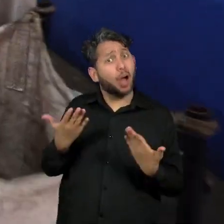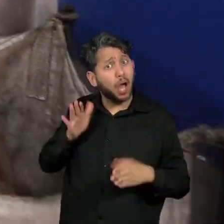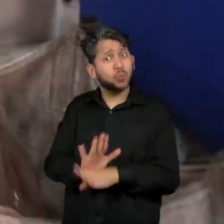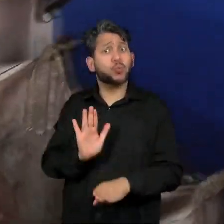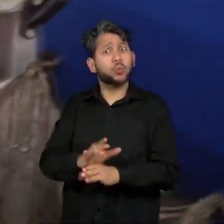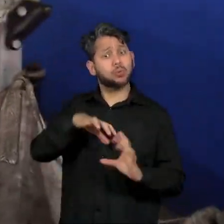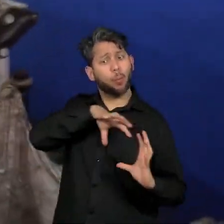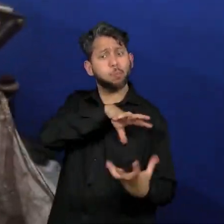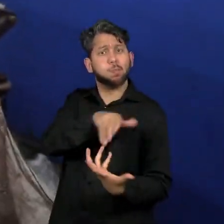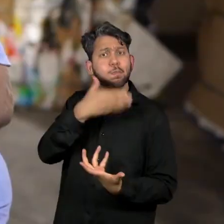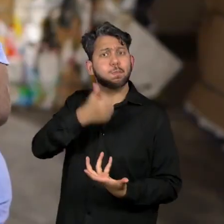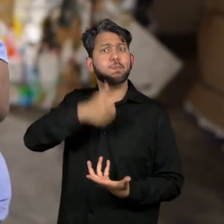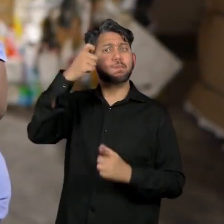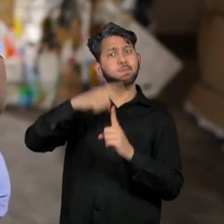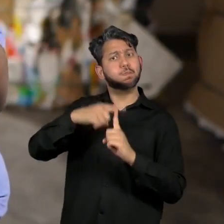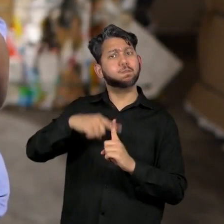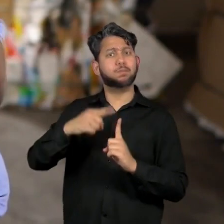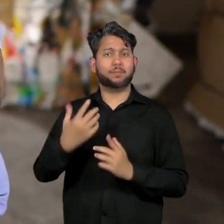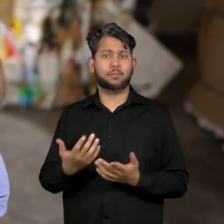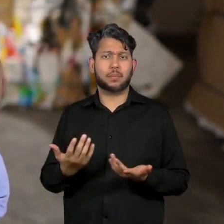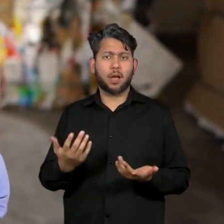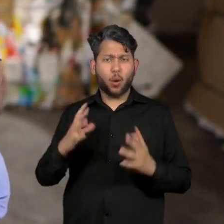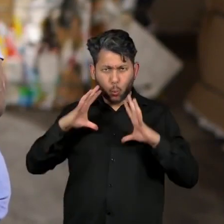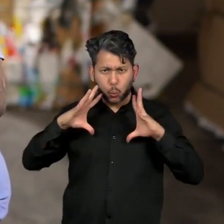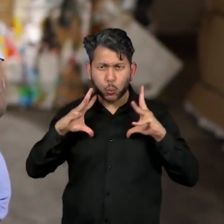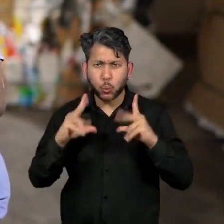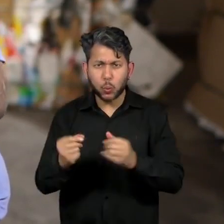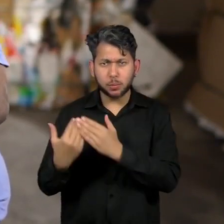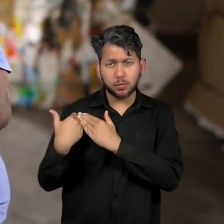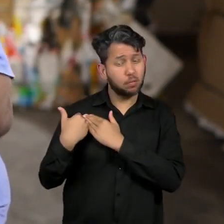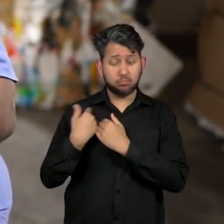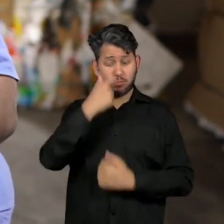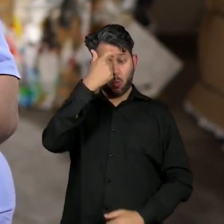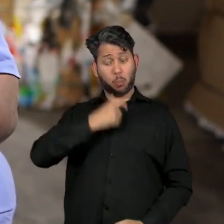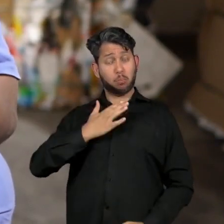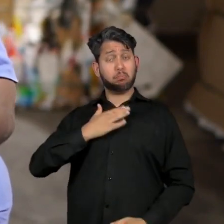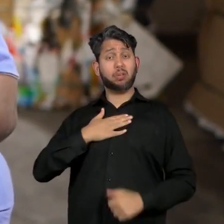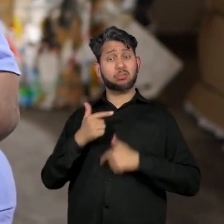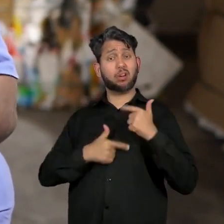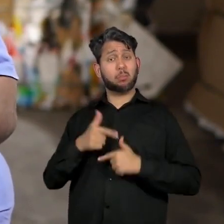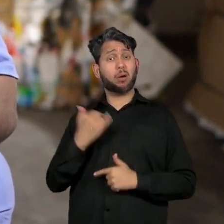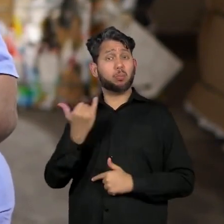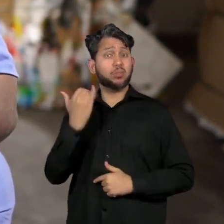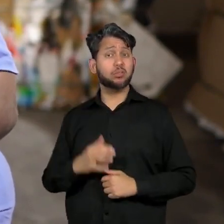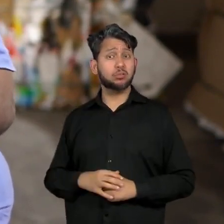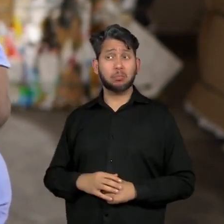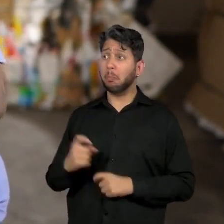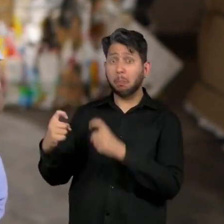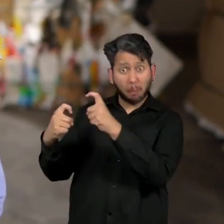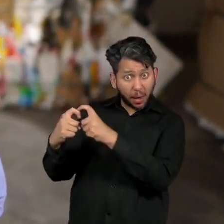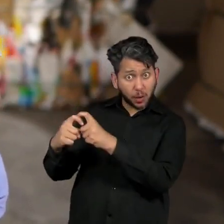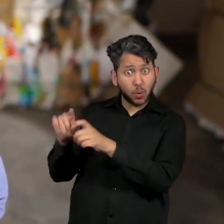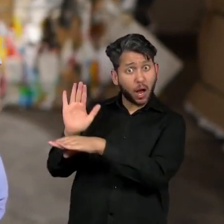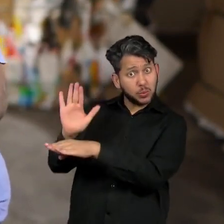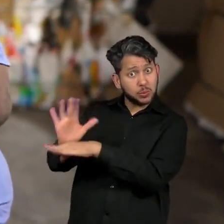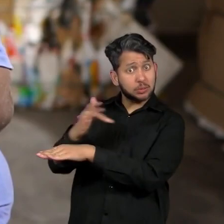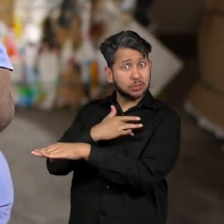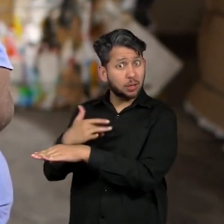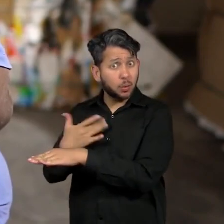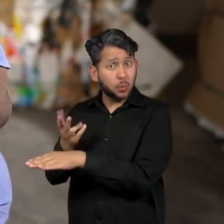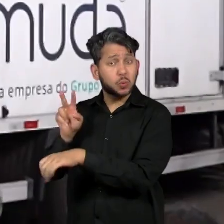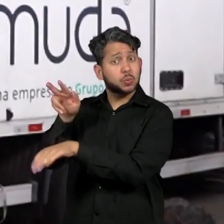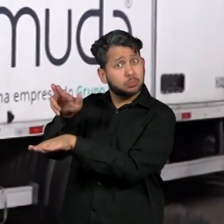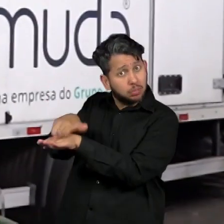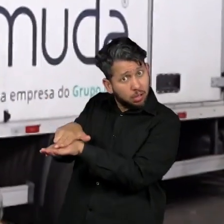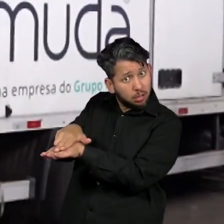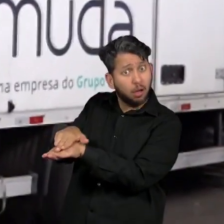que a gente não consegue fazer tudo, mas eu acredito que meu trabalho tem muita importância, como tem do médico que cura seus pacientes,